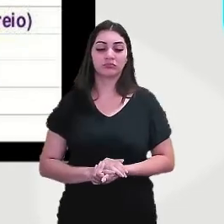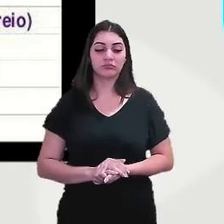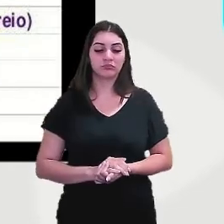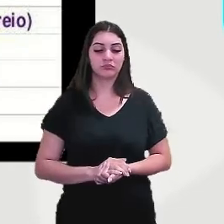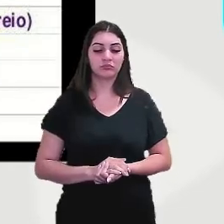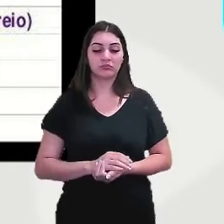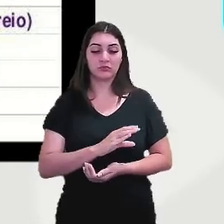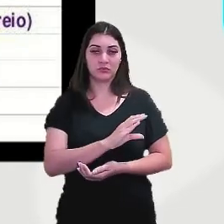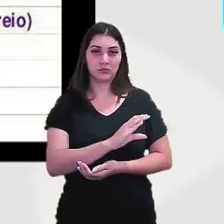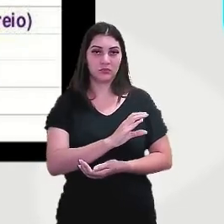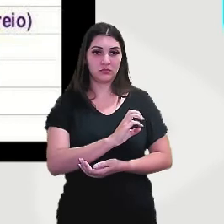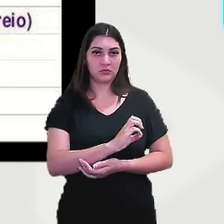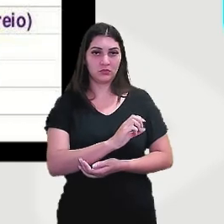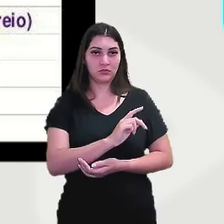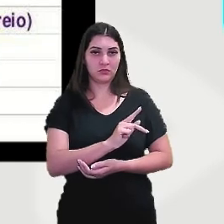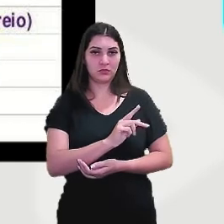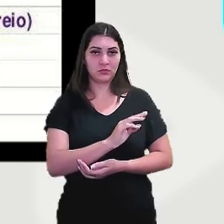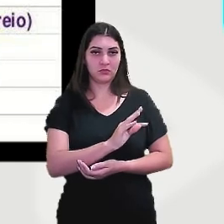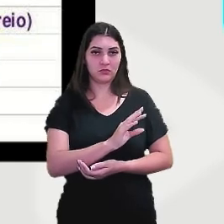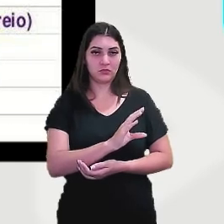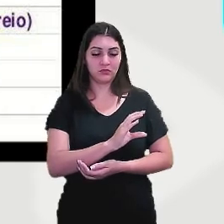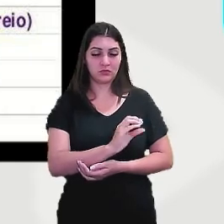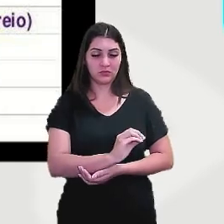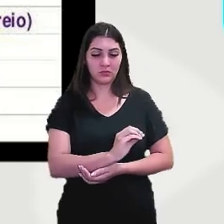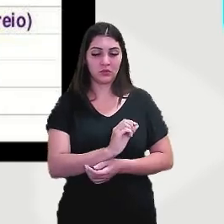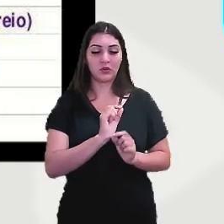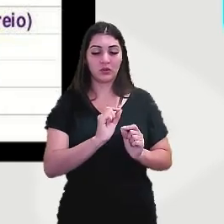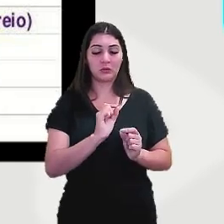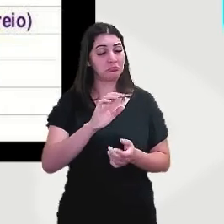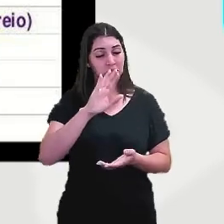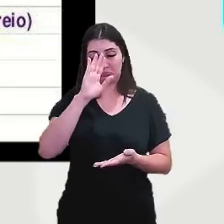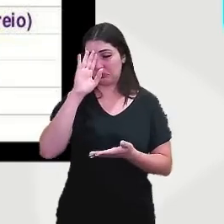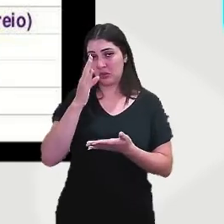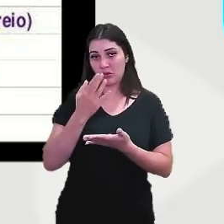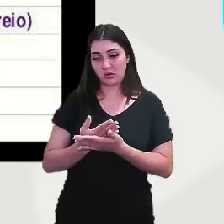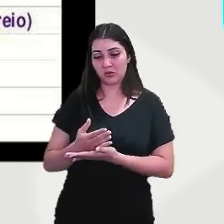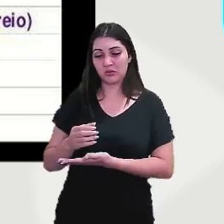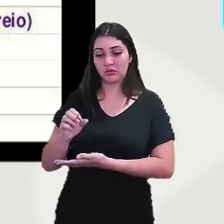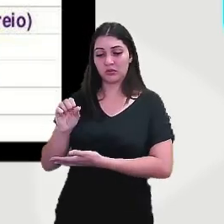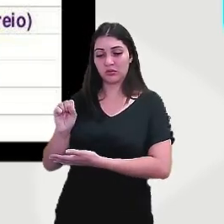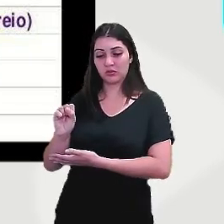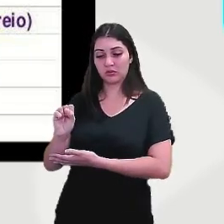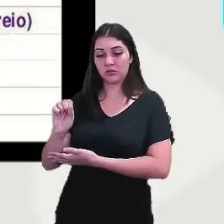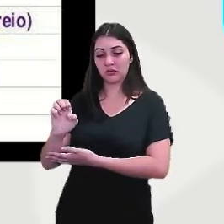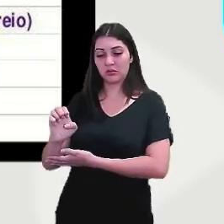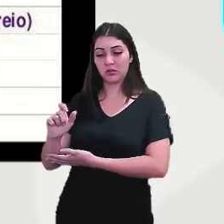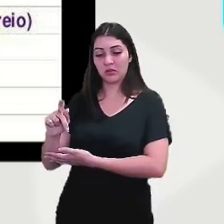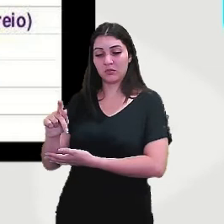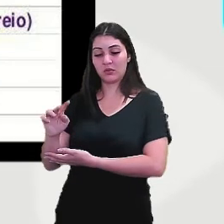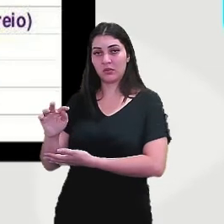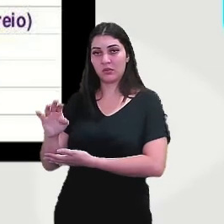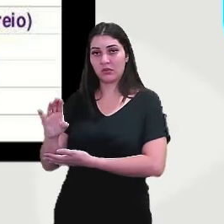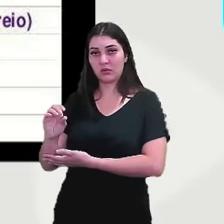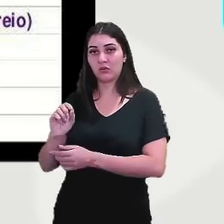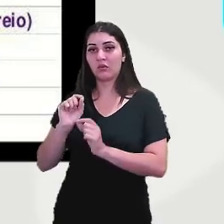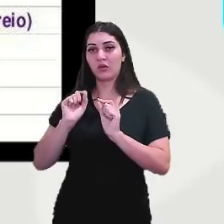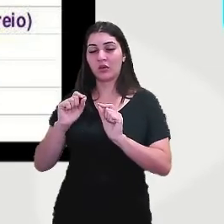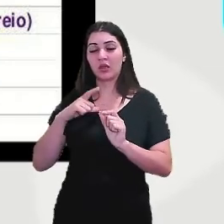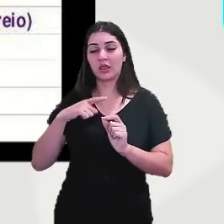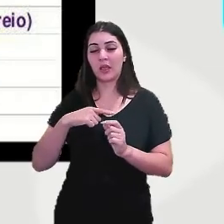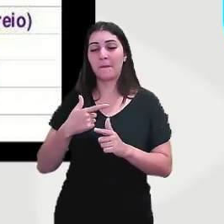O séptico é o descrente, com C, e o séptico, com S, é que causa